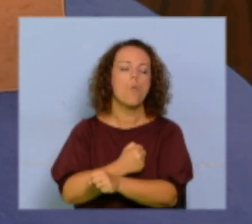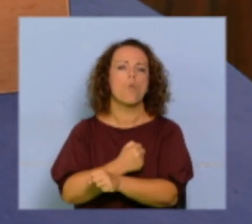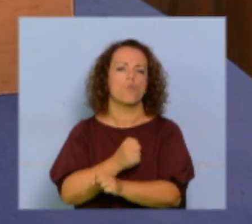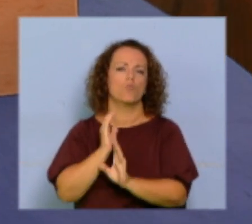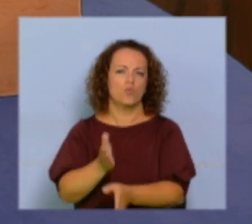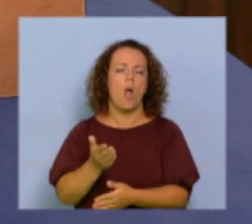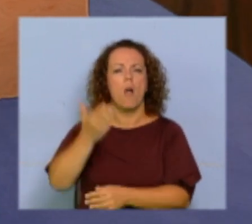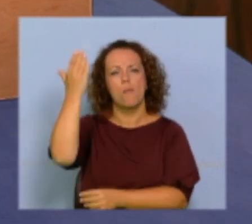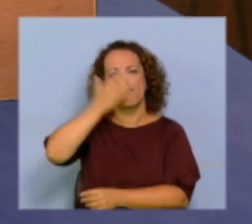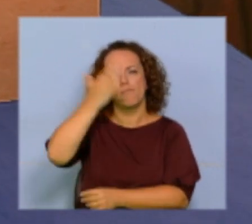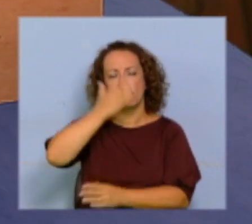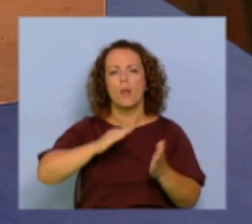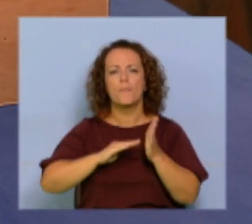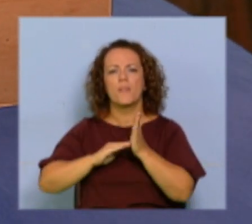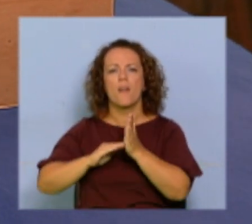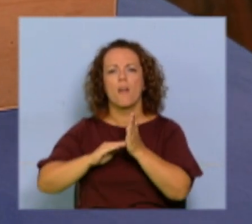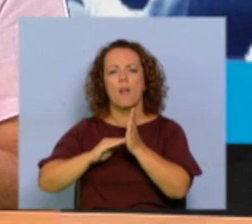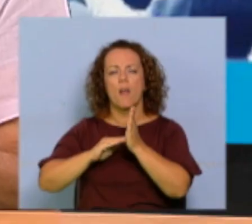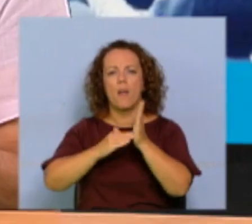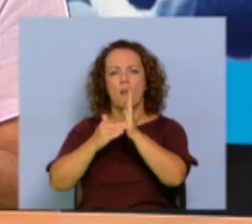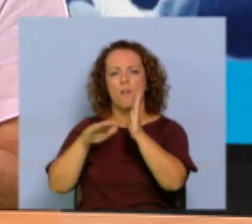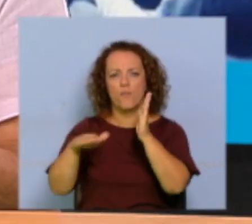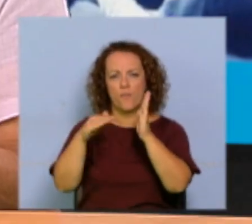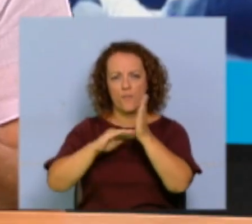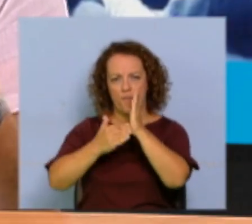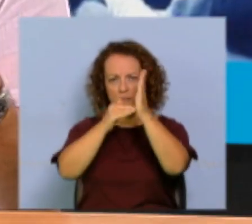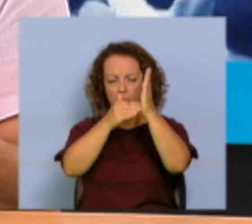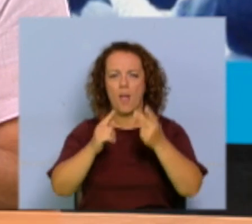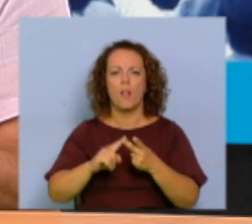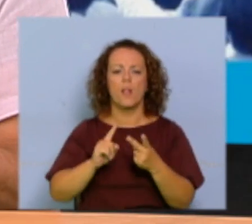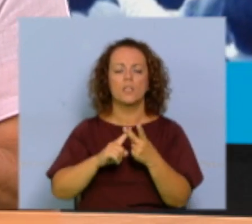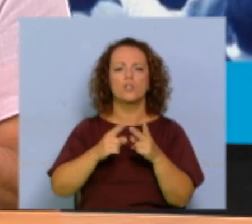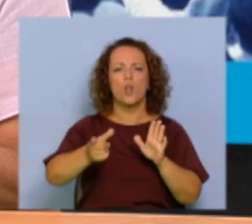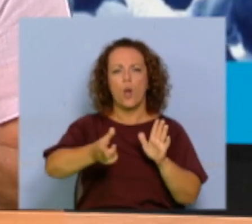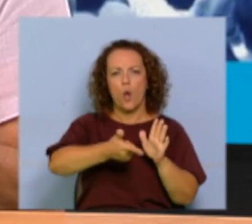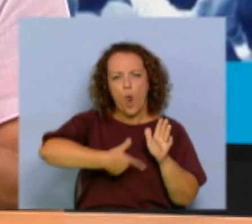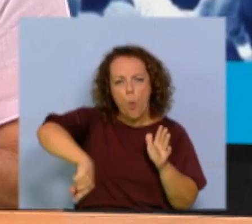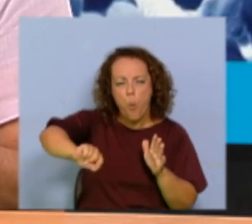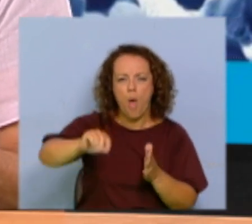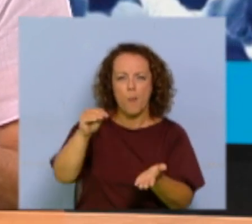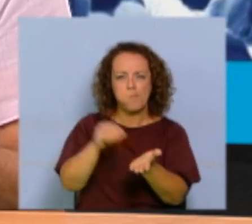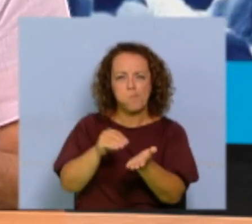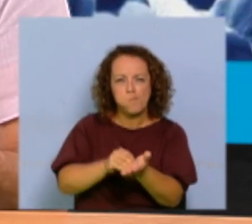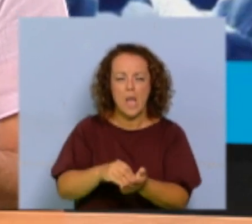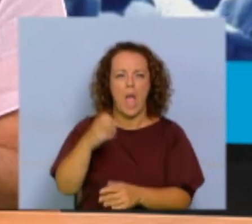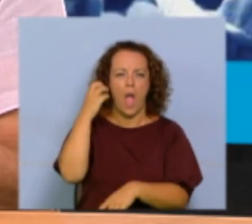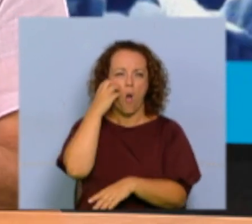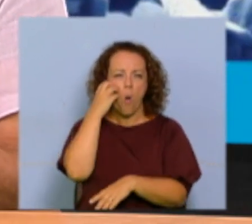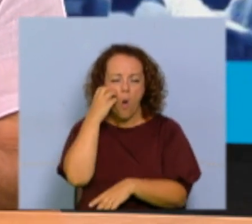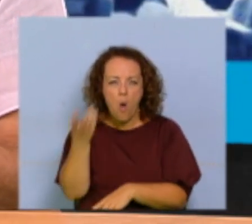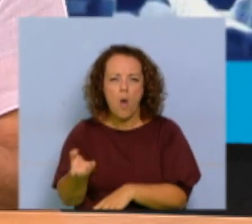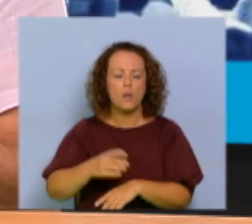dias nas favelas do Rio de São Paulo. Já estive nos moceques de Luanda e nos interiores pobres e abandonados de Angola.